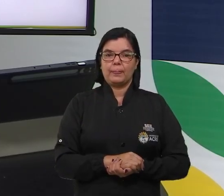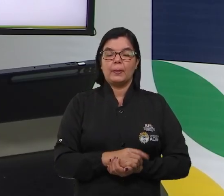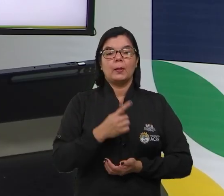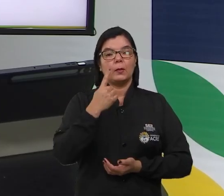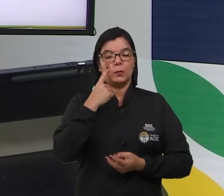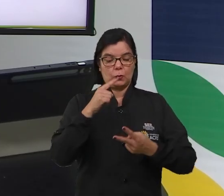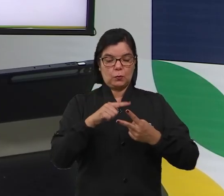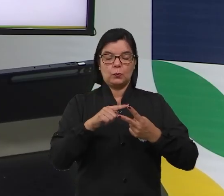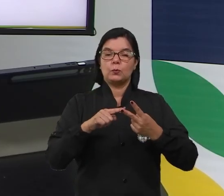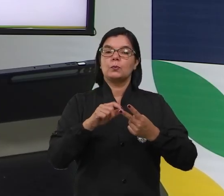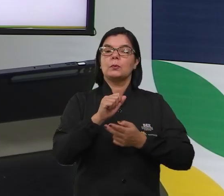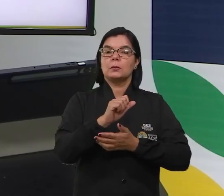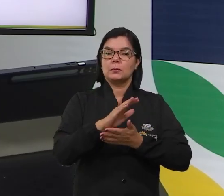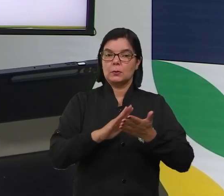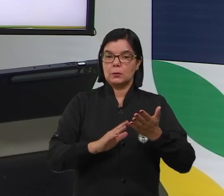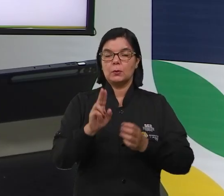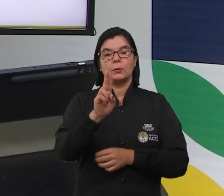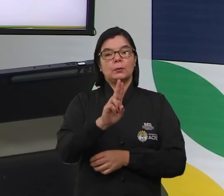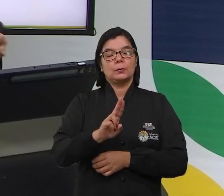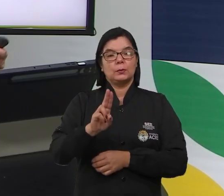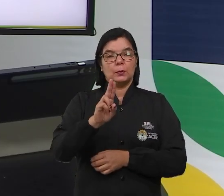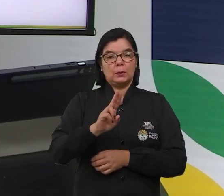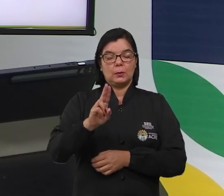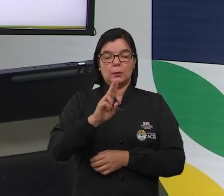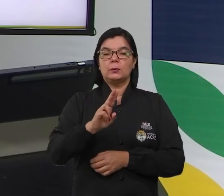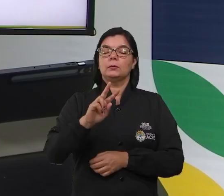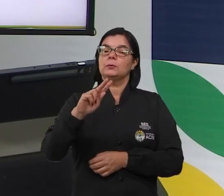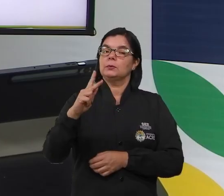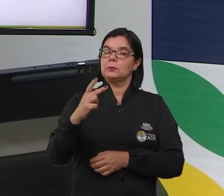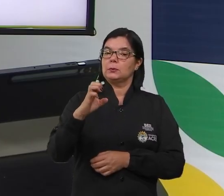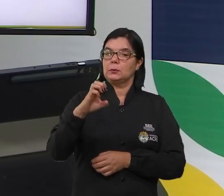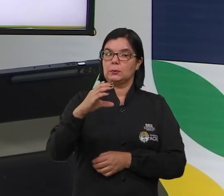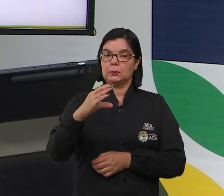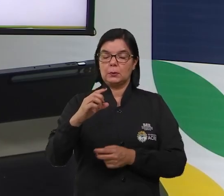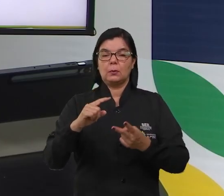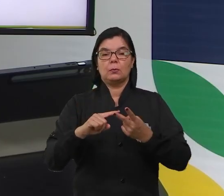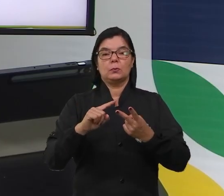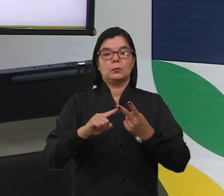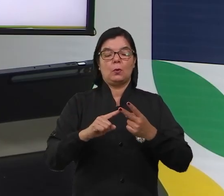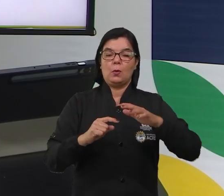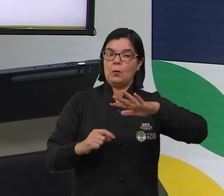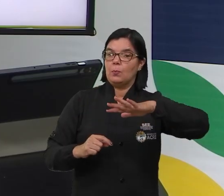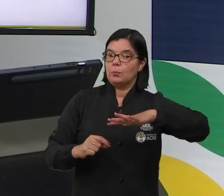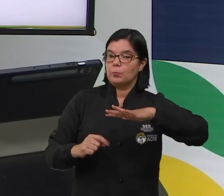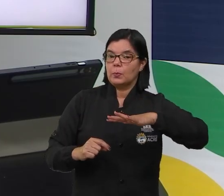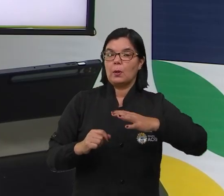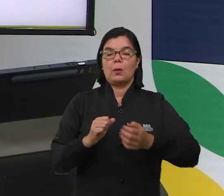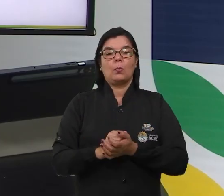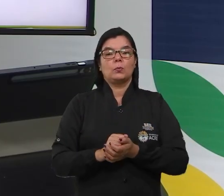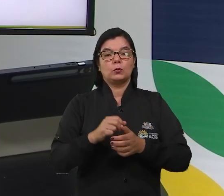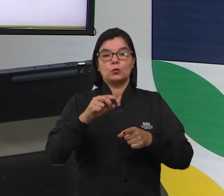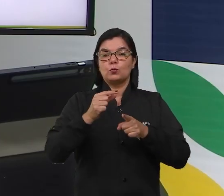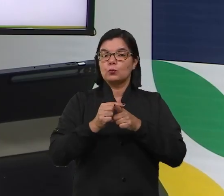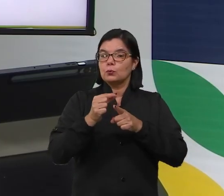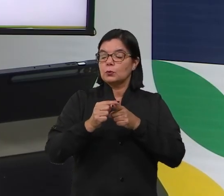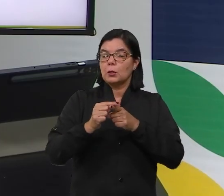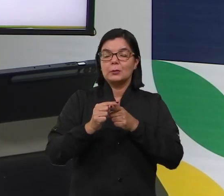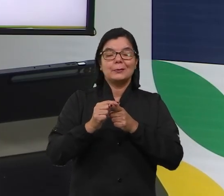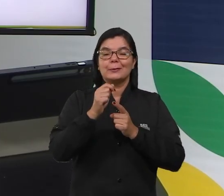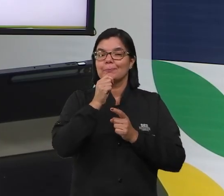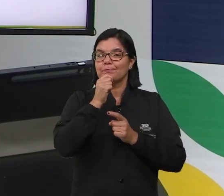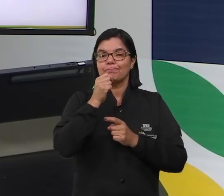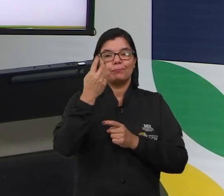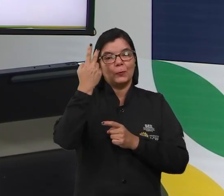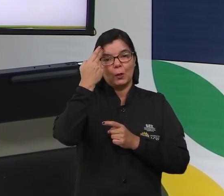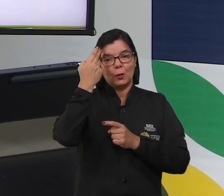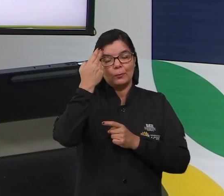nós fizemos dois exercícios que usam hectares, metros, palmos, unidades não convencionais. Há muitas